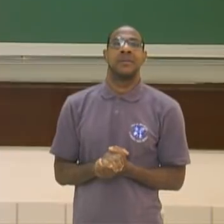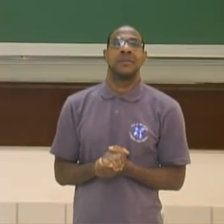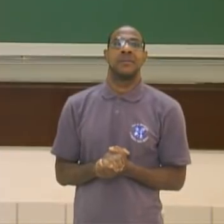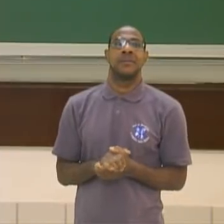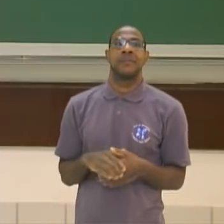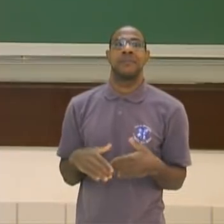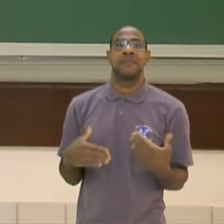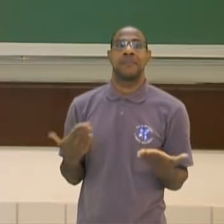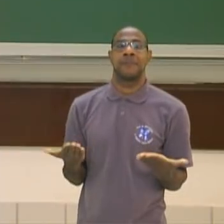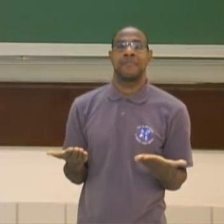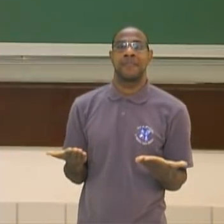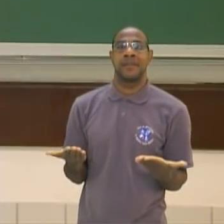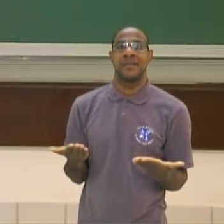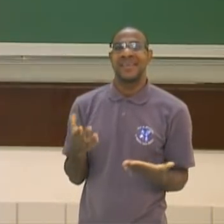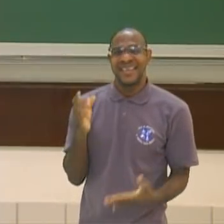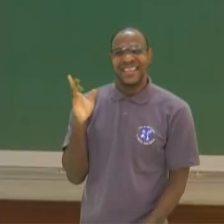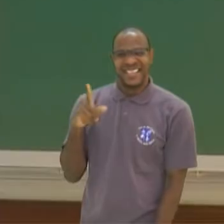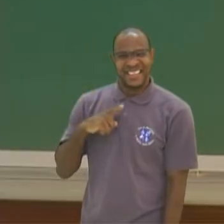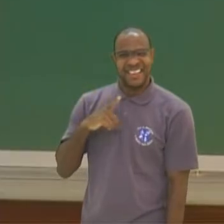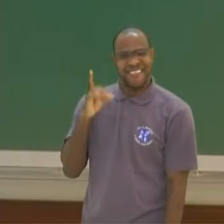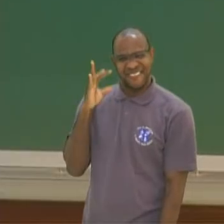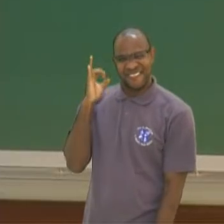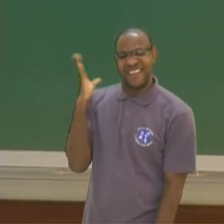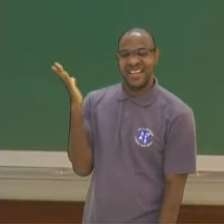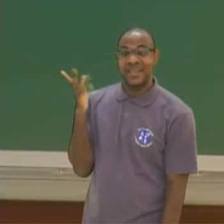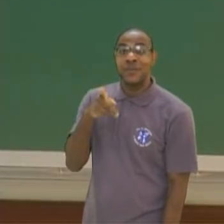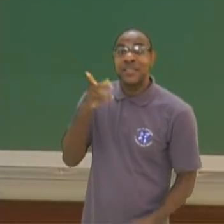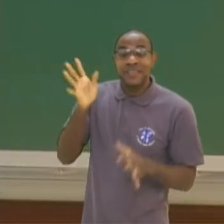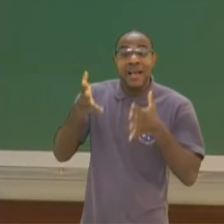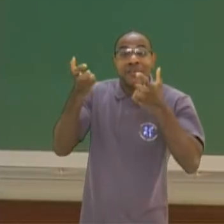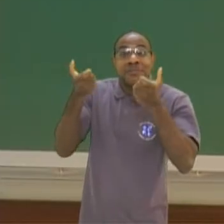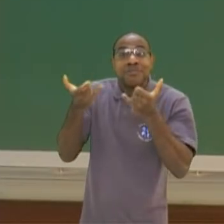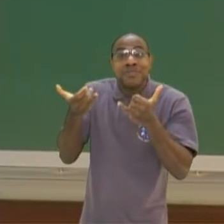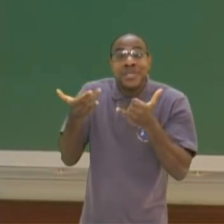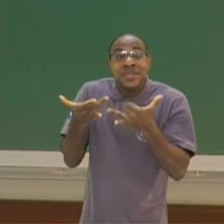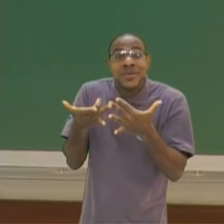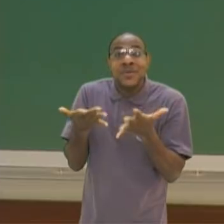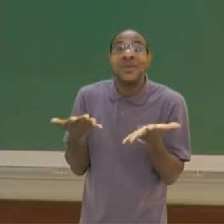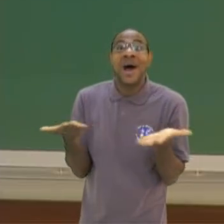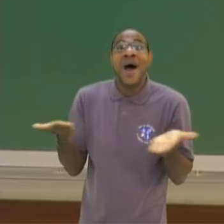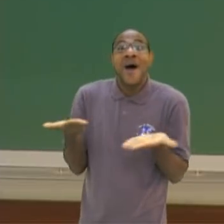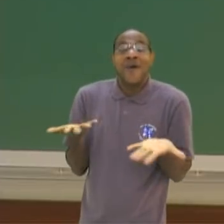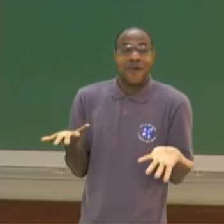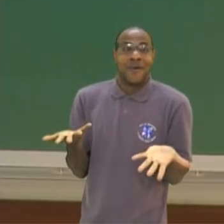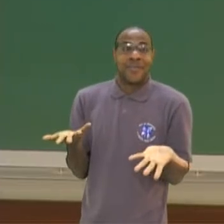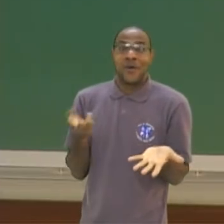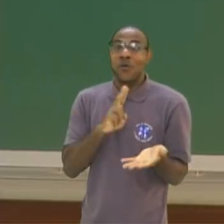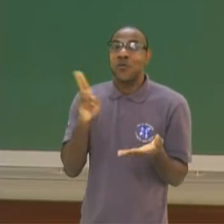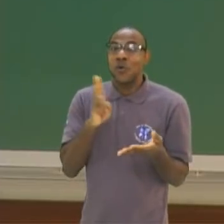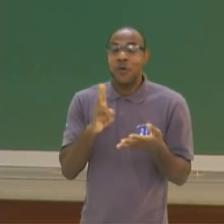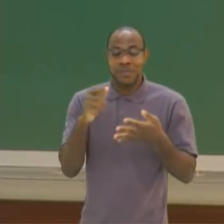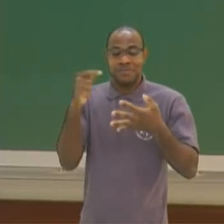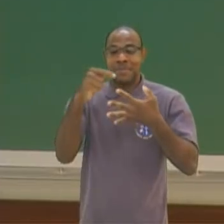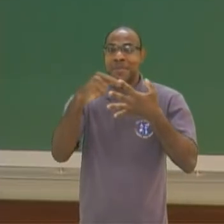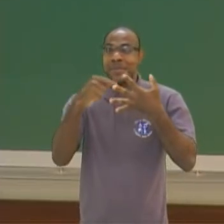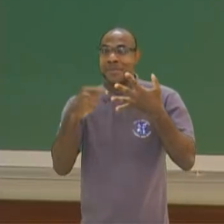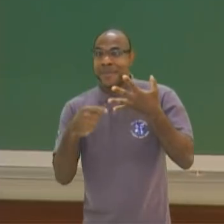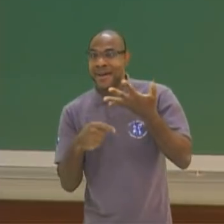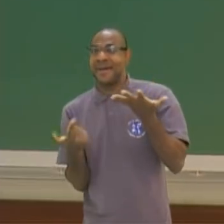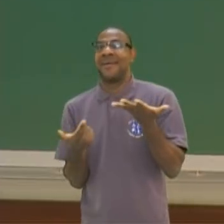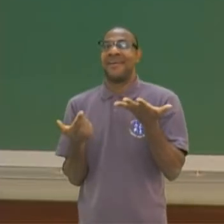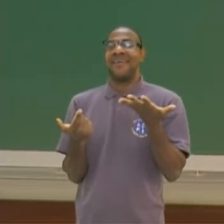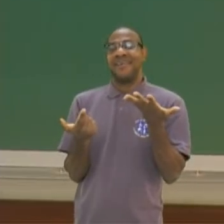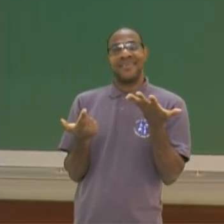Ah, Fabiano, esse quiz estava fácil. Você acabou de explicar as 5 camadas, os nomes, né? As divisões da